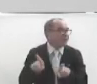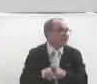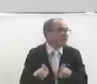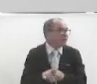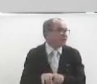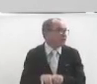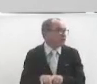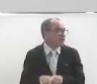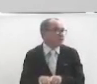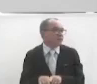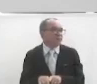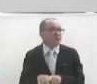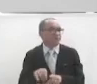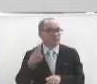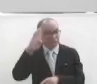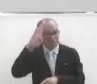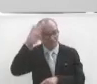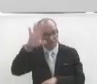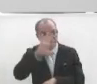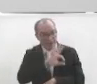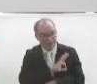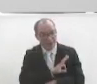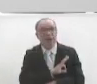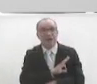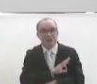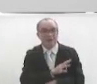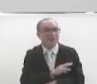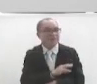também uma Emenda do Subtenente guinâncio